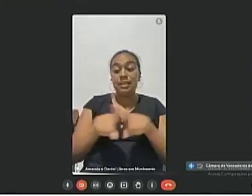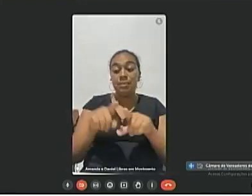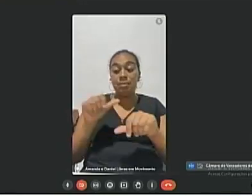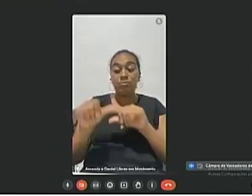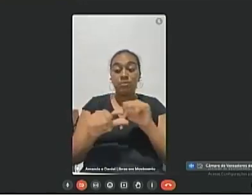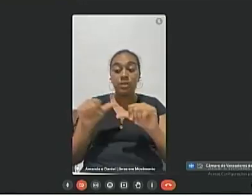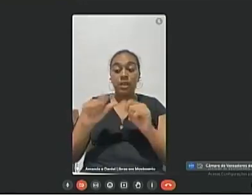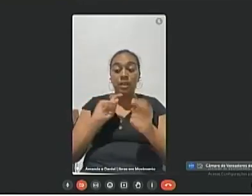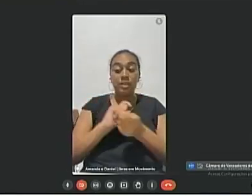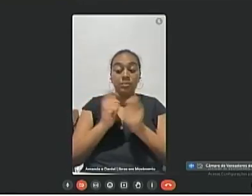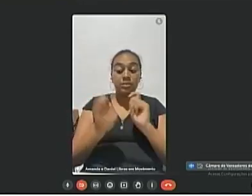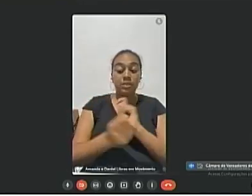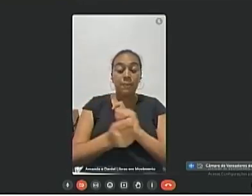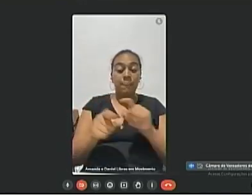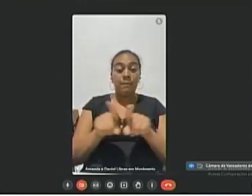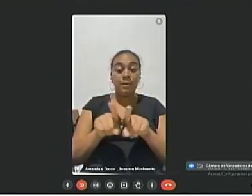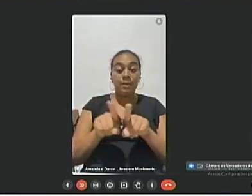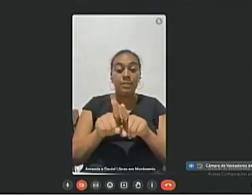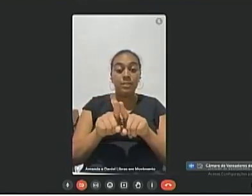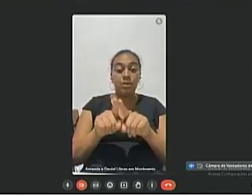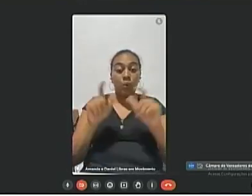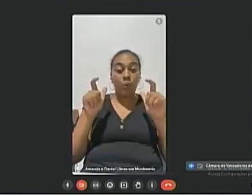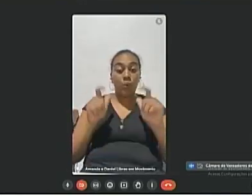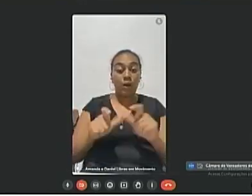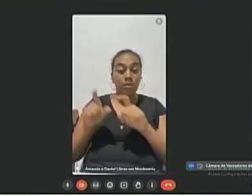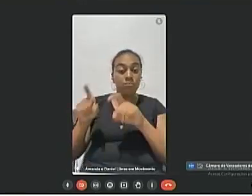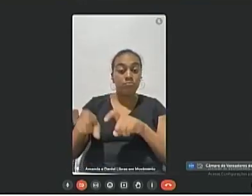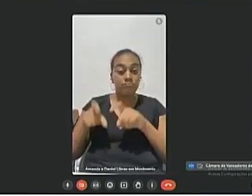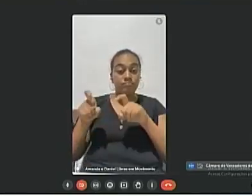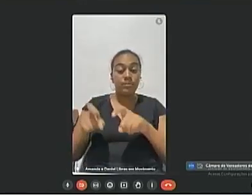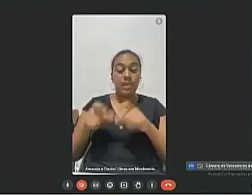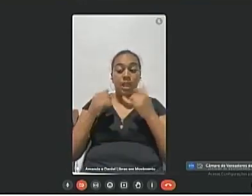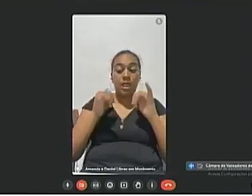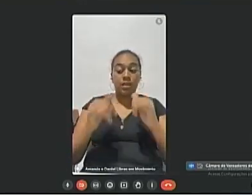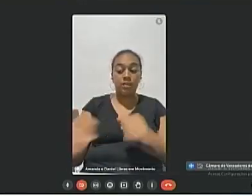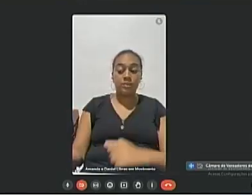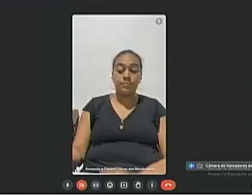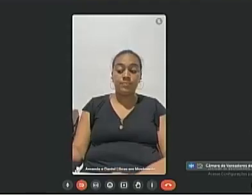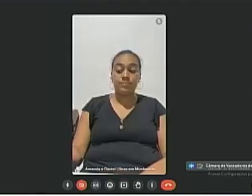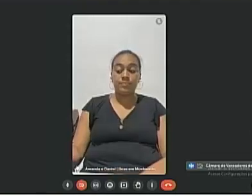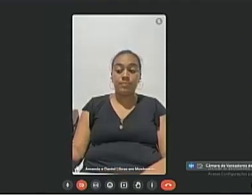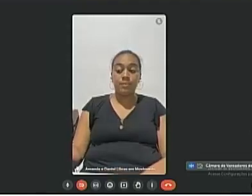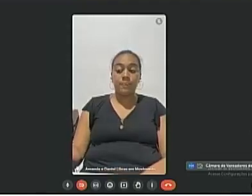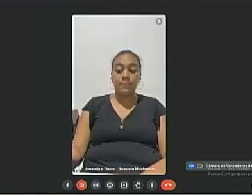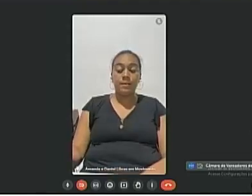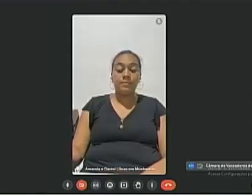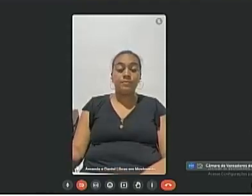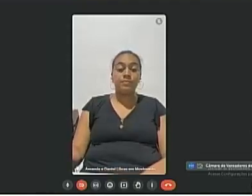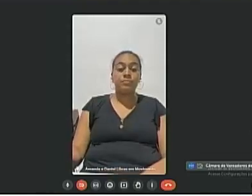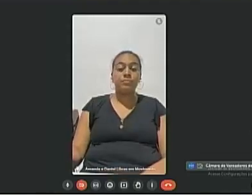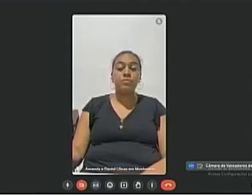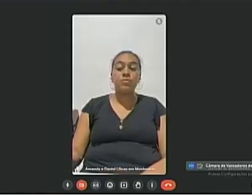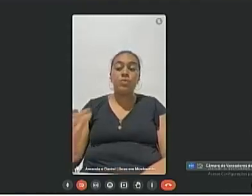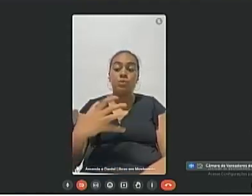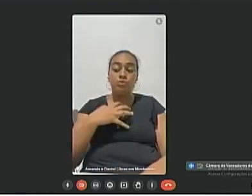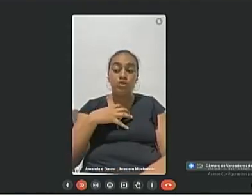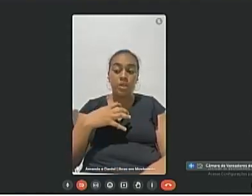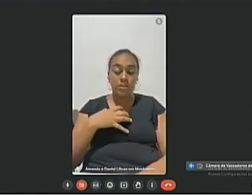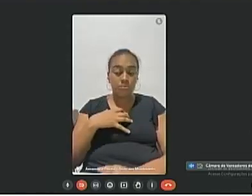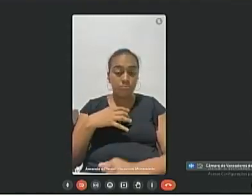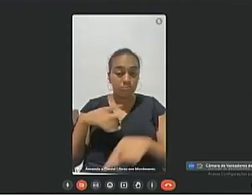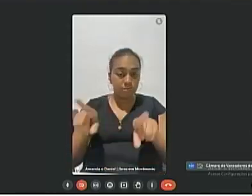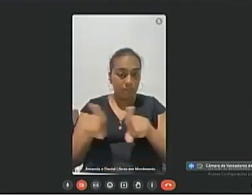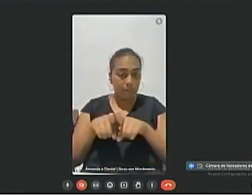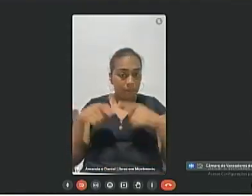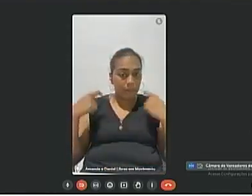similar aos vertedouros das grandes usinas hidrelétricas. O formato desse corte deverá